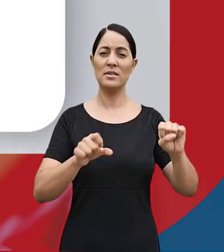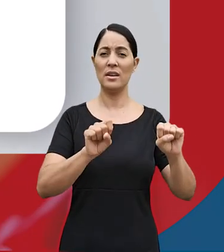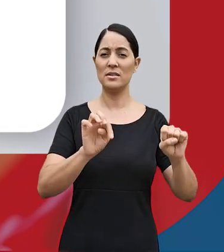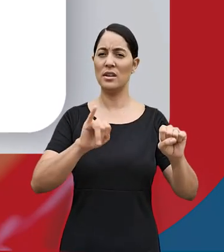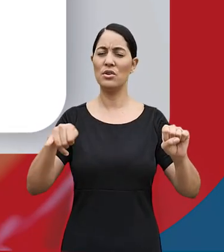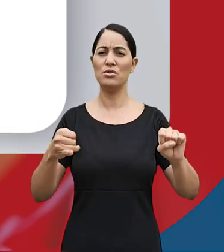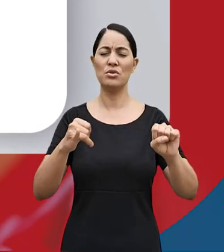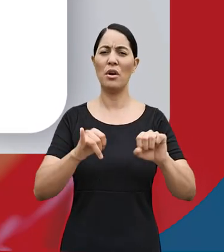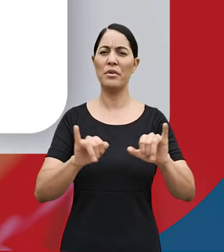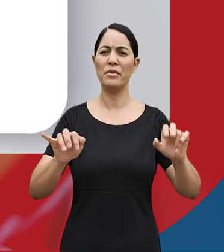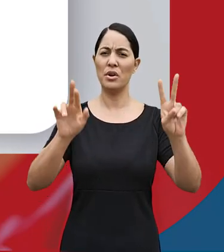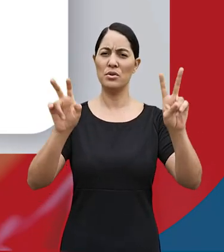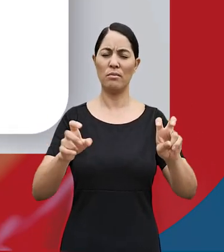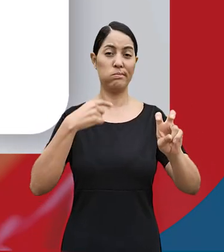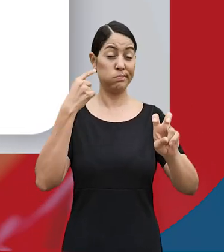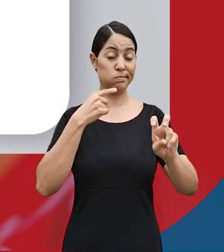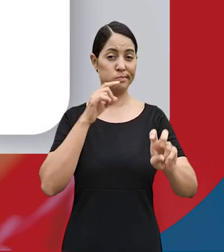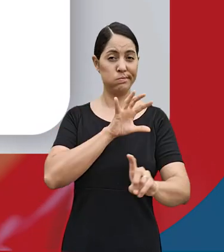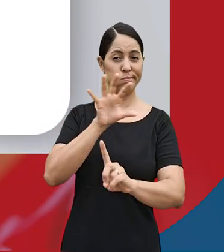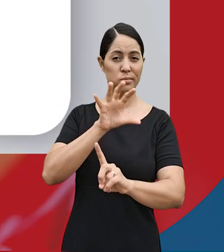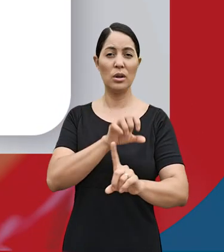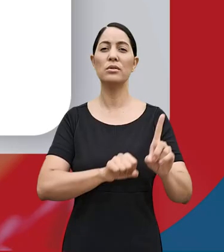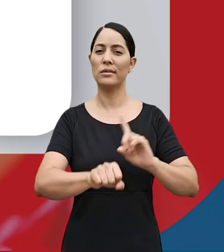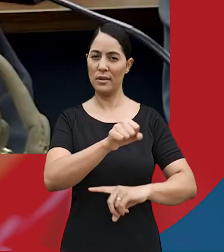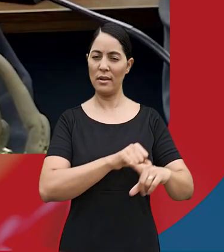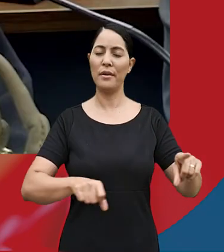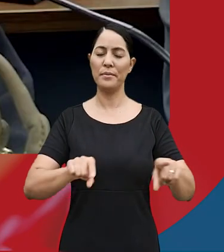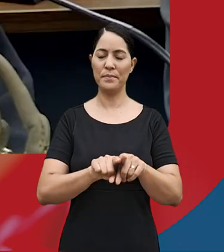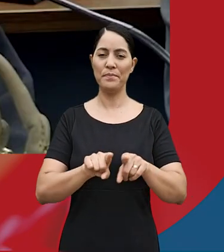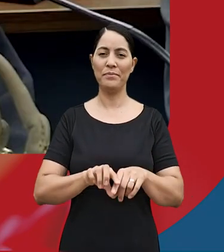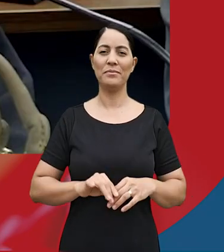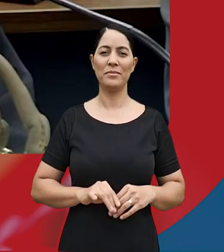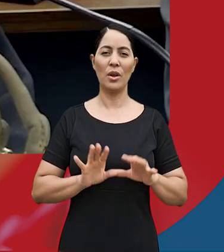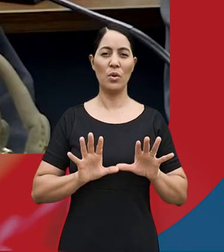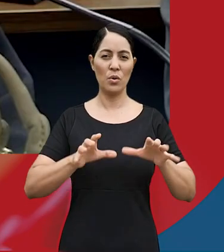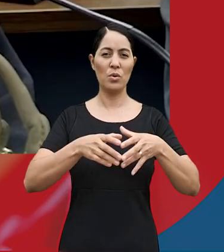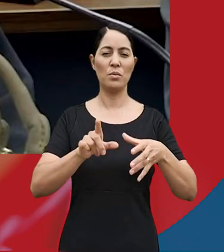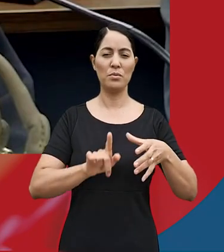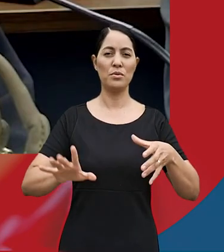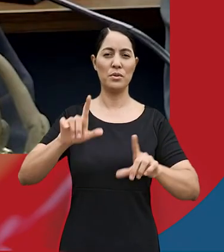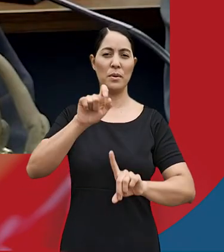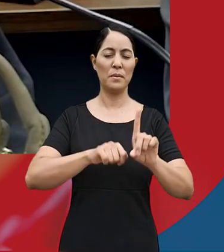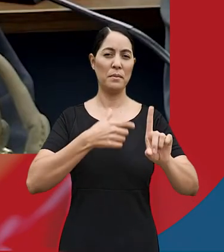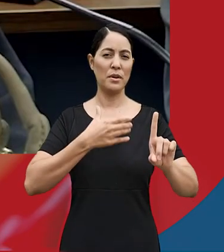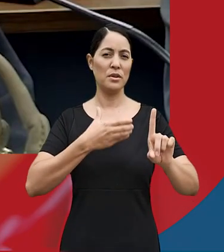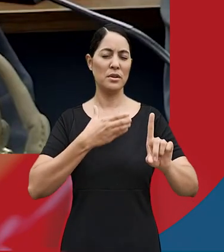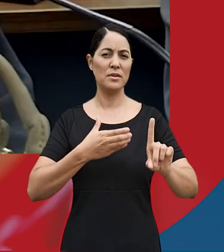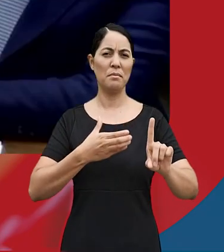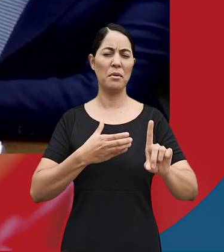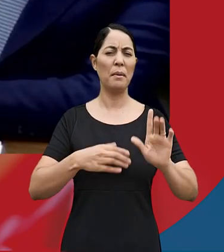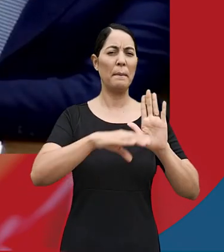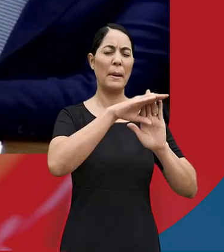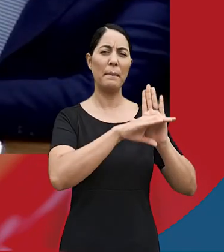STJ em questões que afetam a advocacia e toda a sociedade. Conselho Pleno de dezembro. Um panorama do que foi